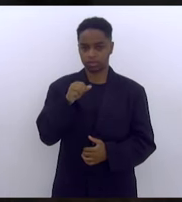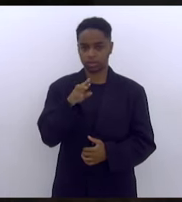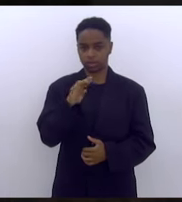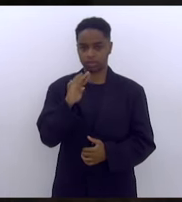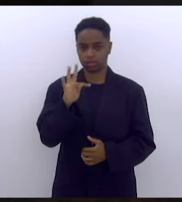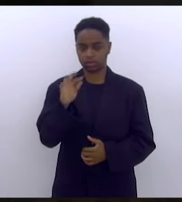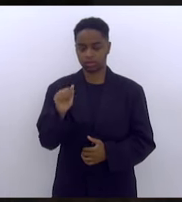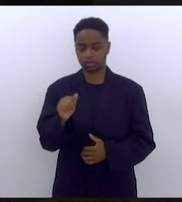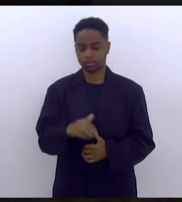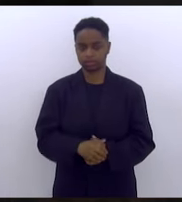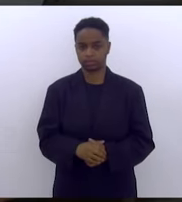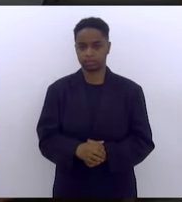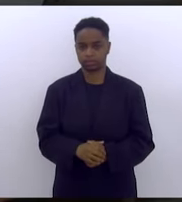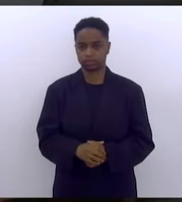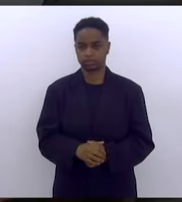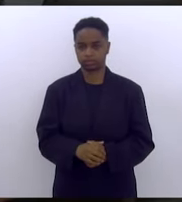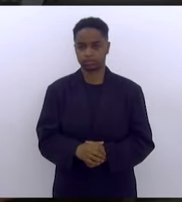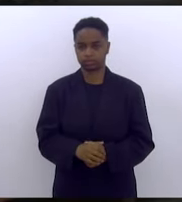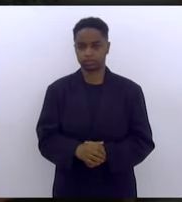por gentileza.